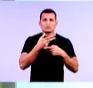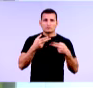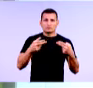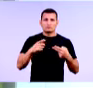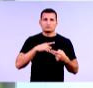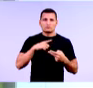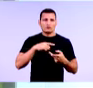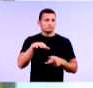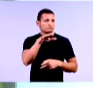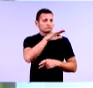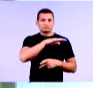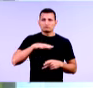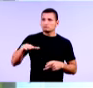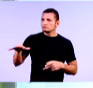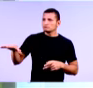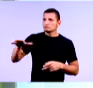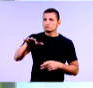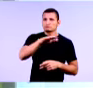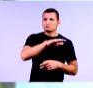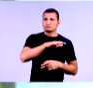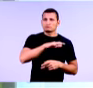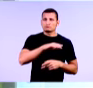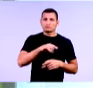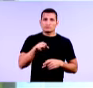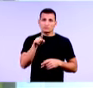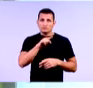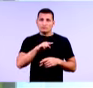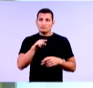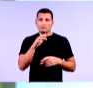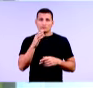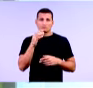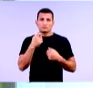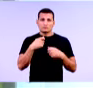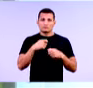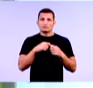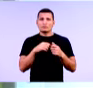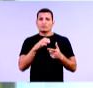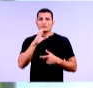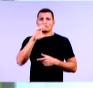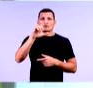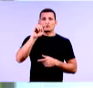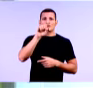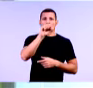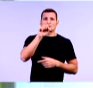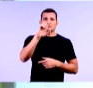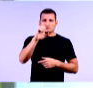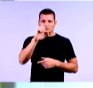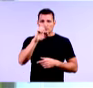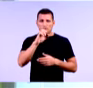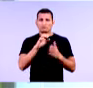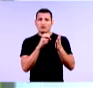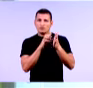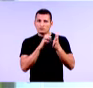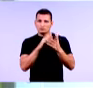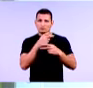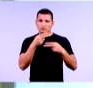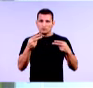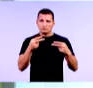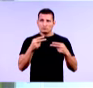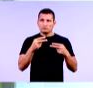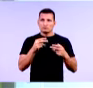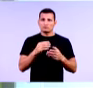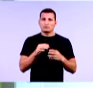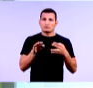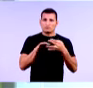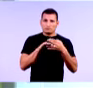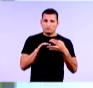volta, né? E vocês vão ter que definir, classificar os objetos, definir as características desses objetos. Vamos dar um